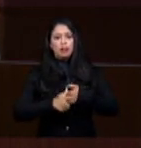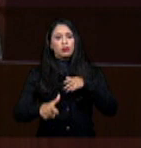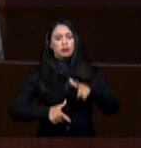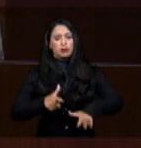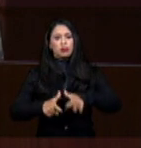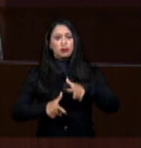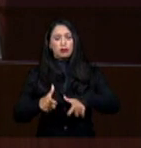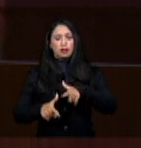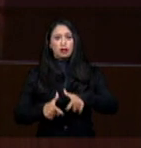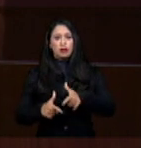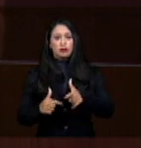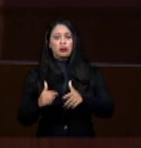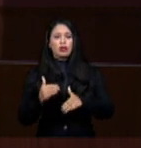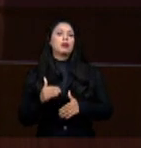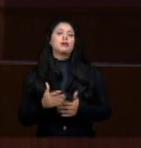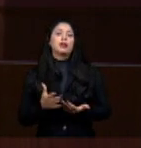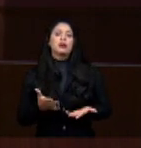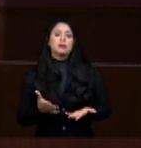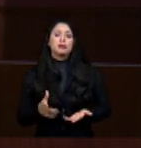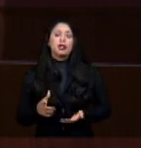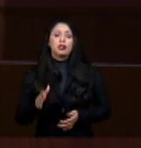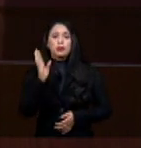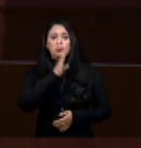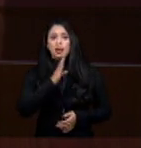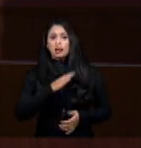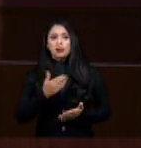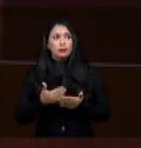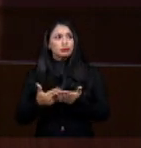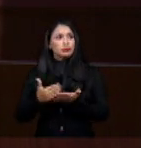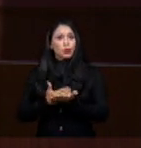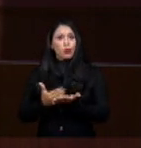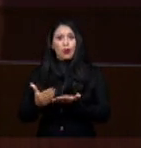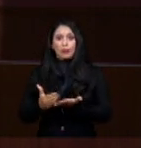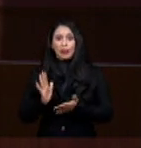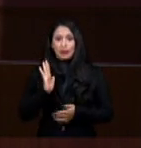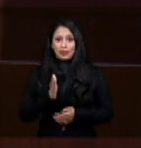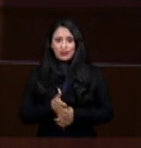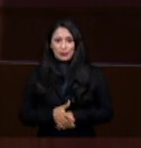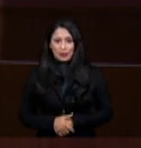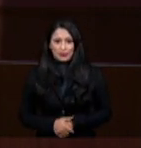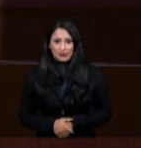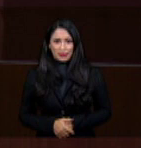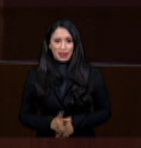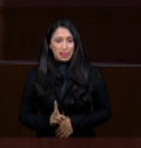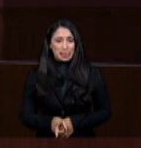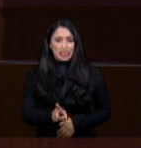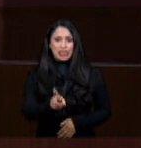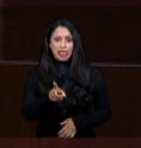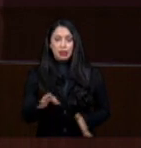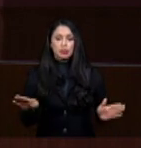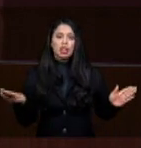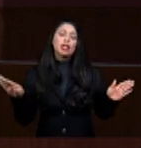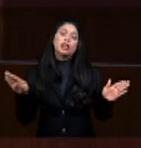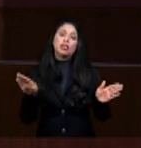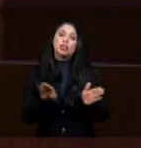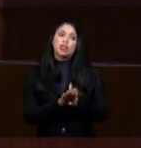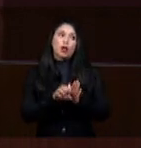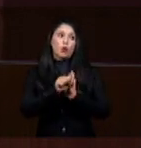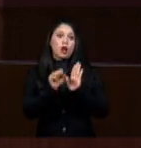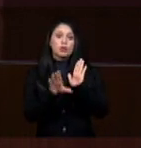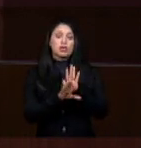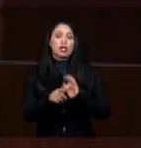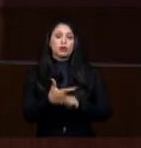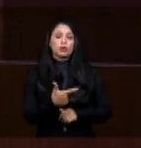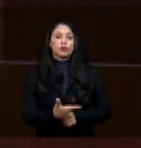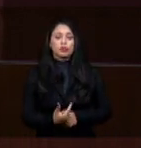produtivo e reprodutivo desde que o Brasil é Brasil né é e chegam ao século